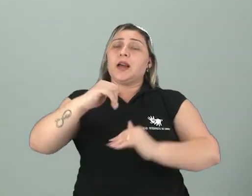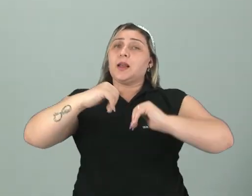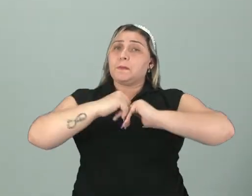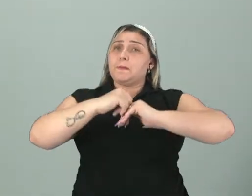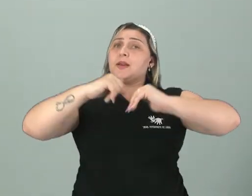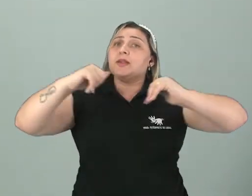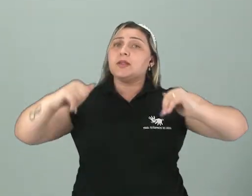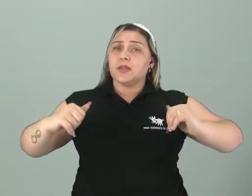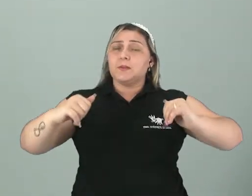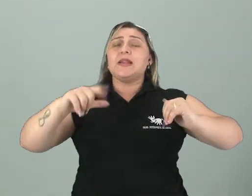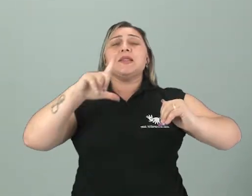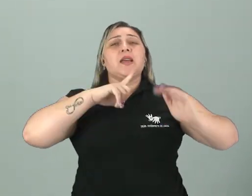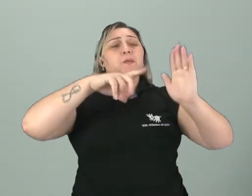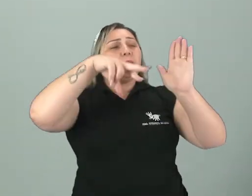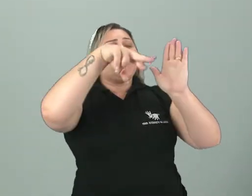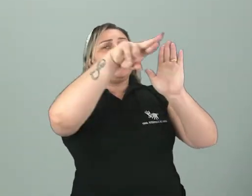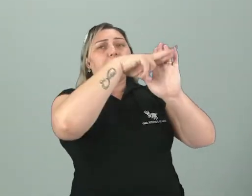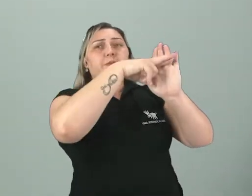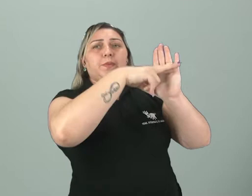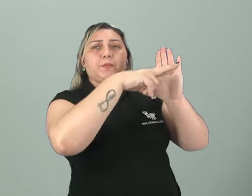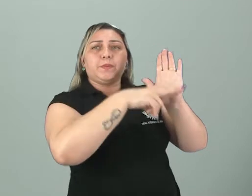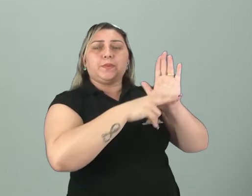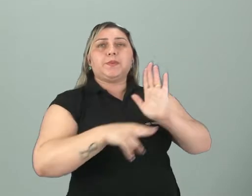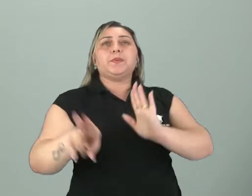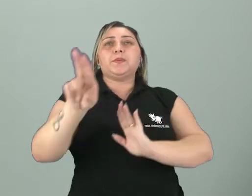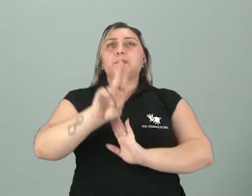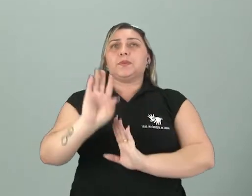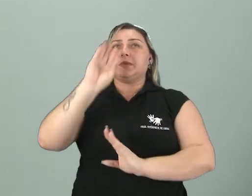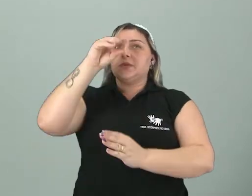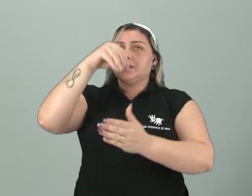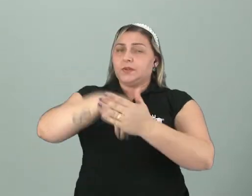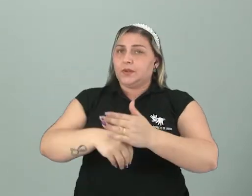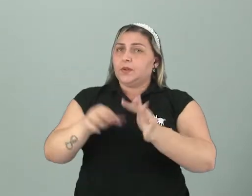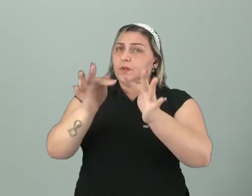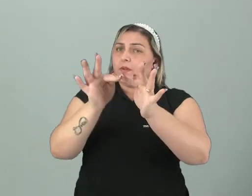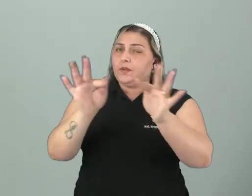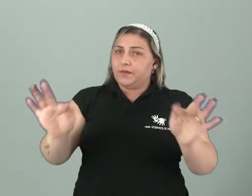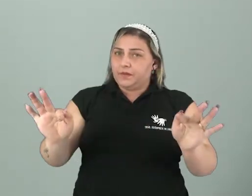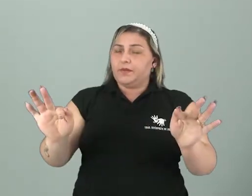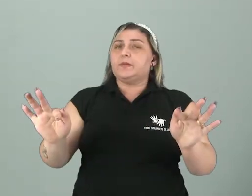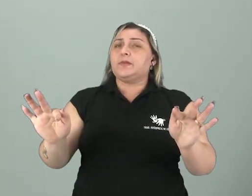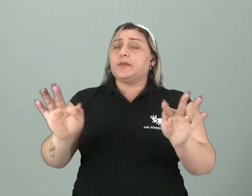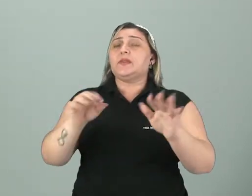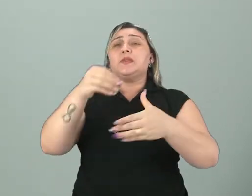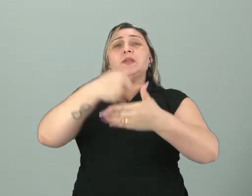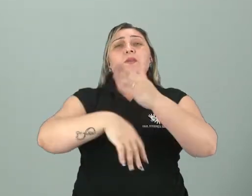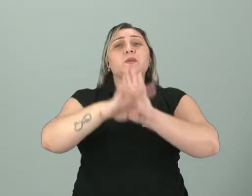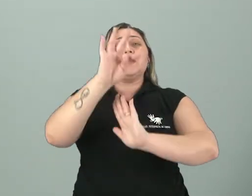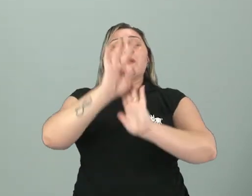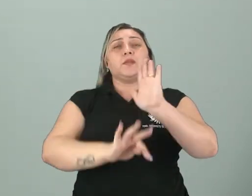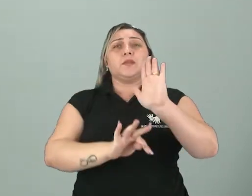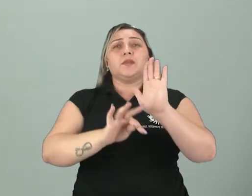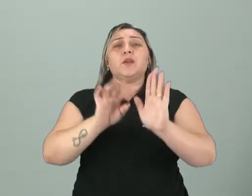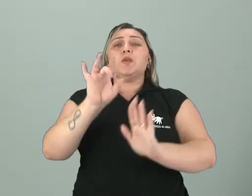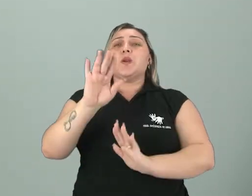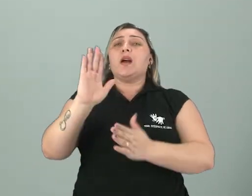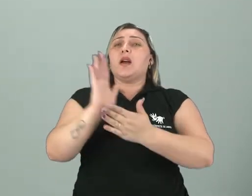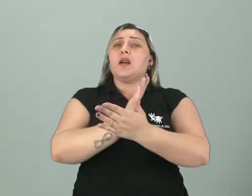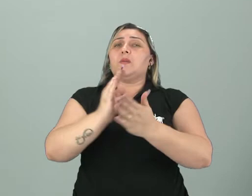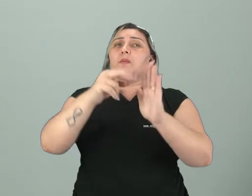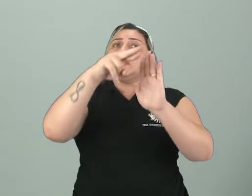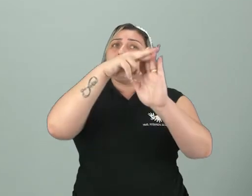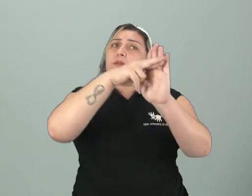tem tantas regras de uso dentro de uma frase, dentro de um texto. Vamos ver apenas